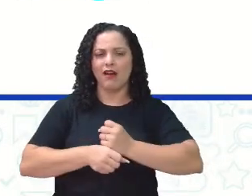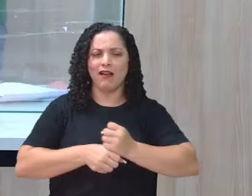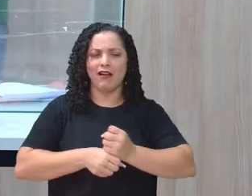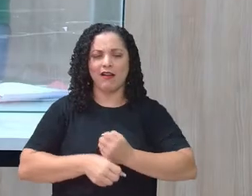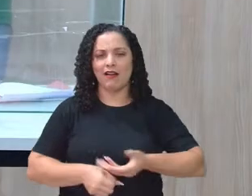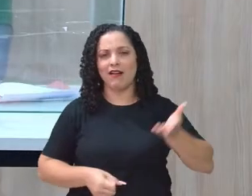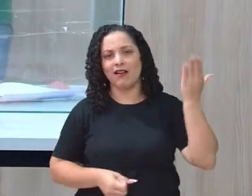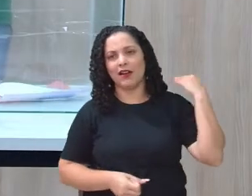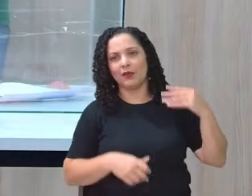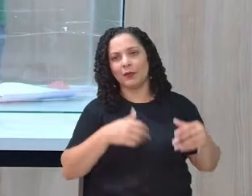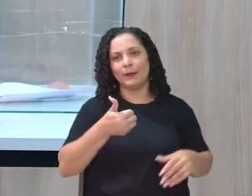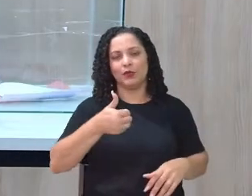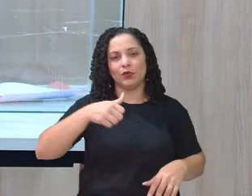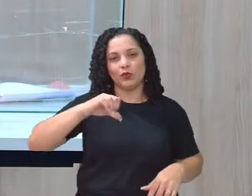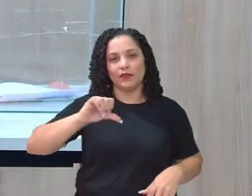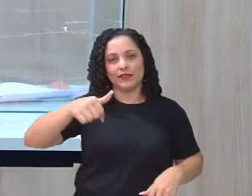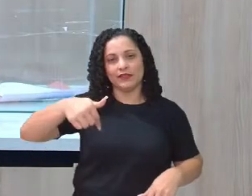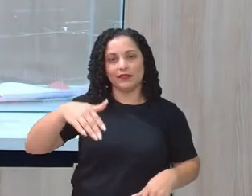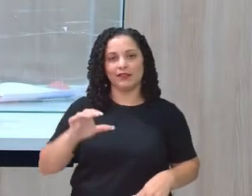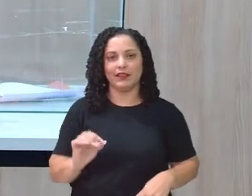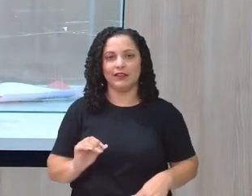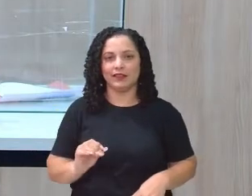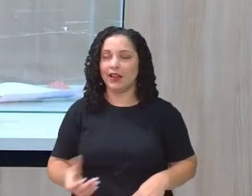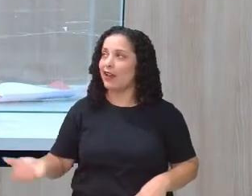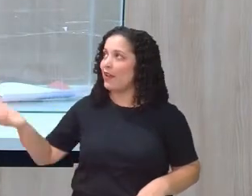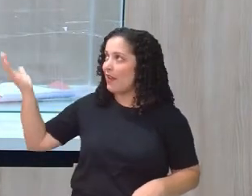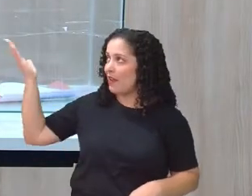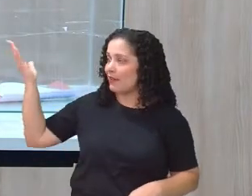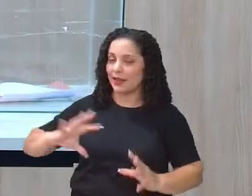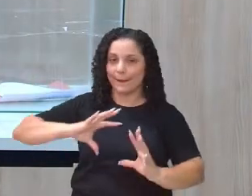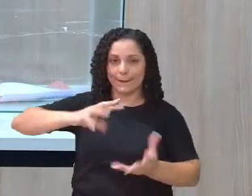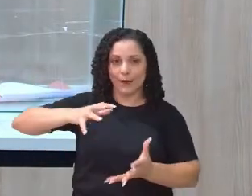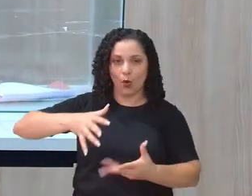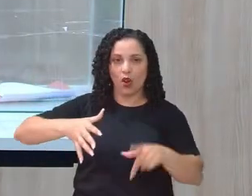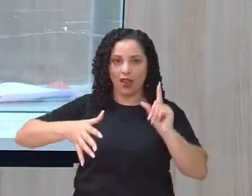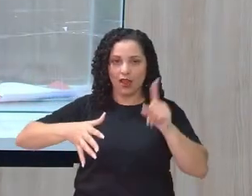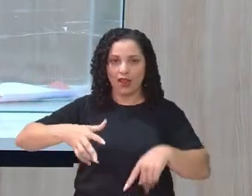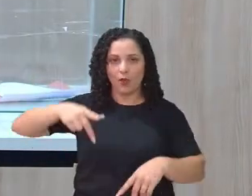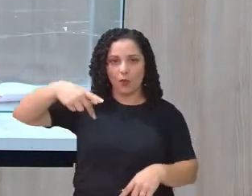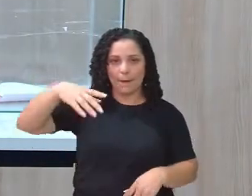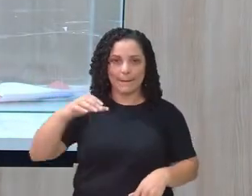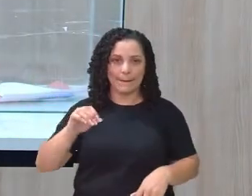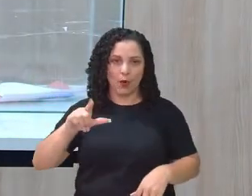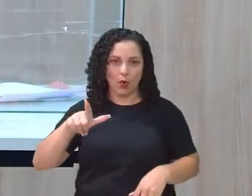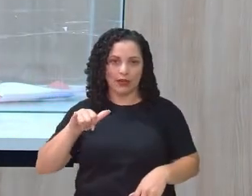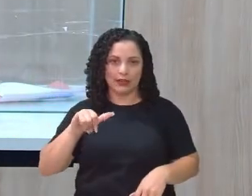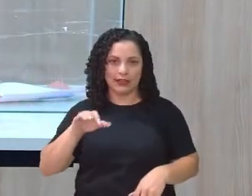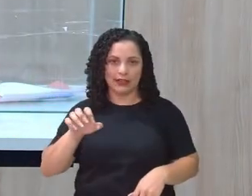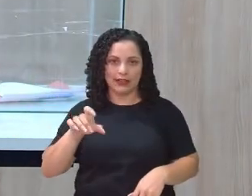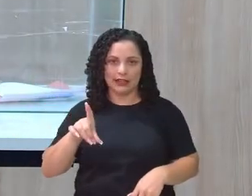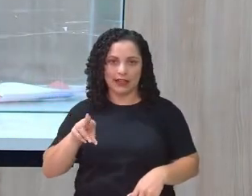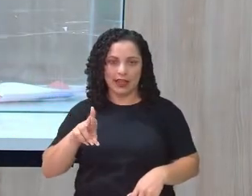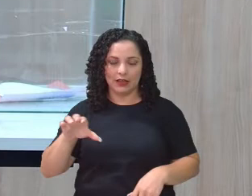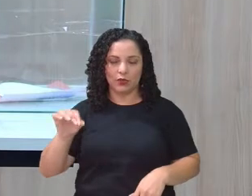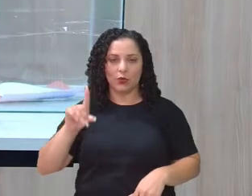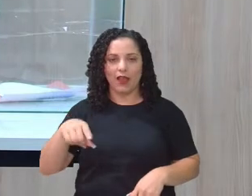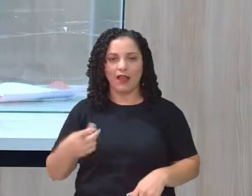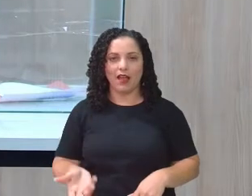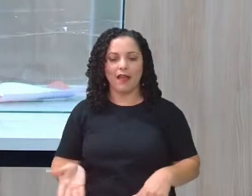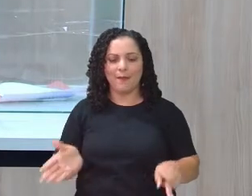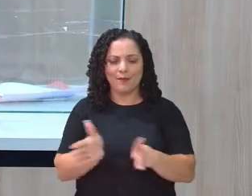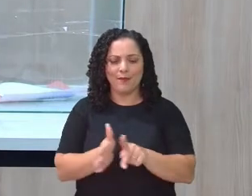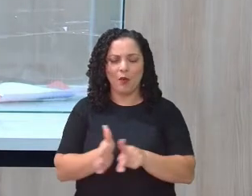Falei que essa bola de futebol ela é um poliedro formado por pentágonos e hexágonos,